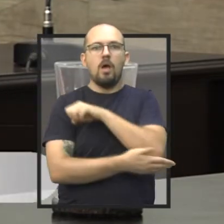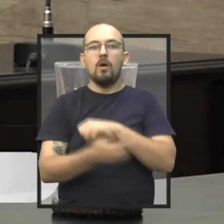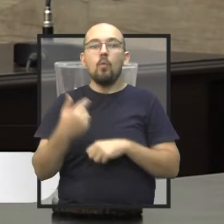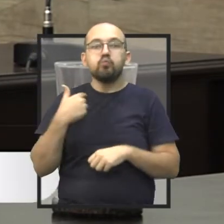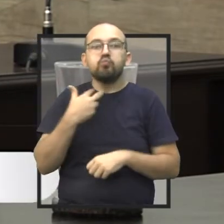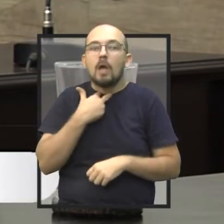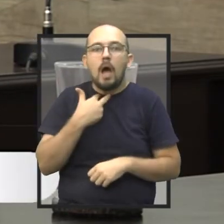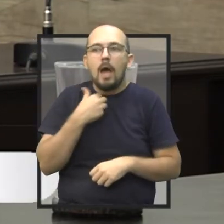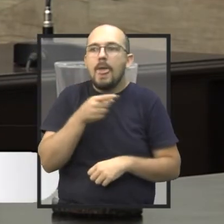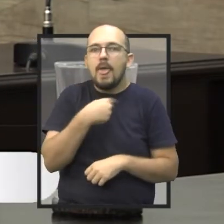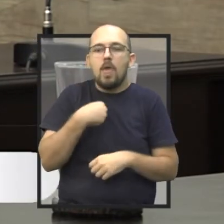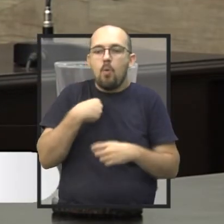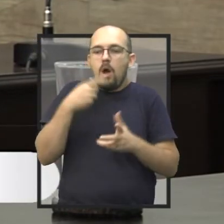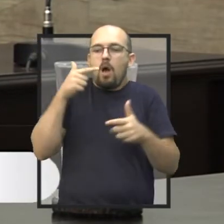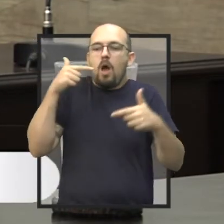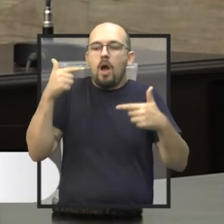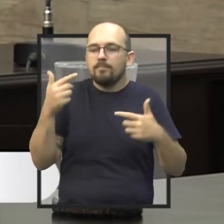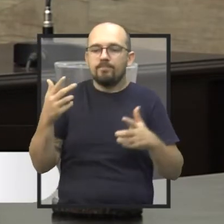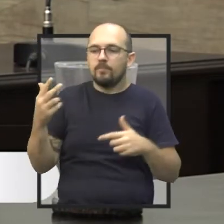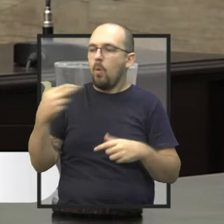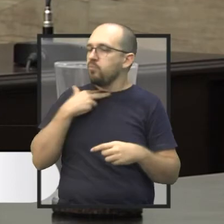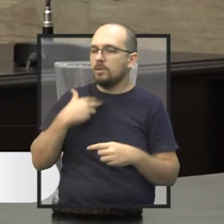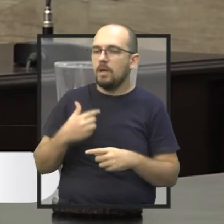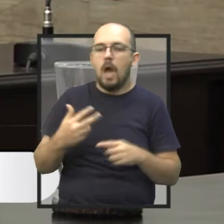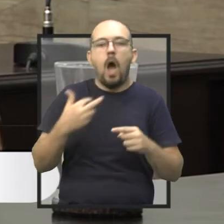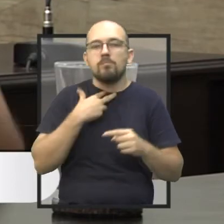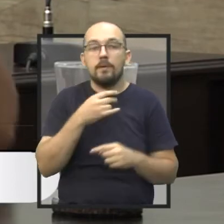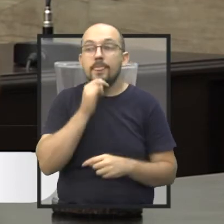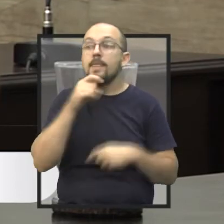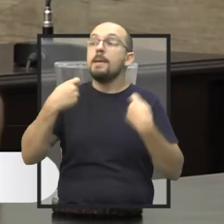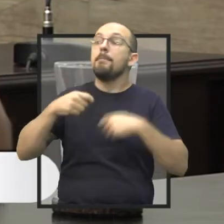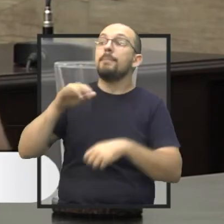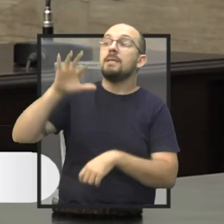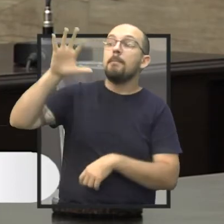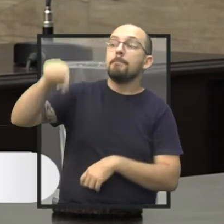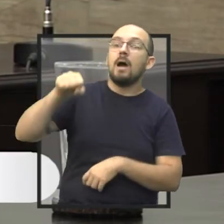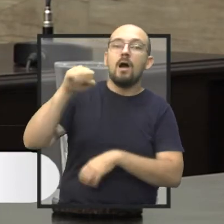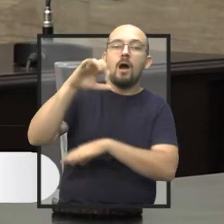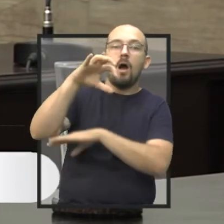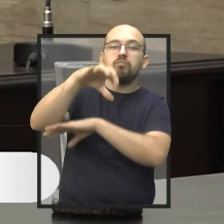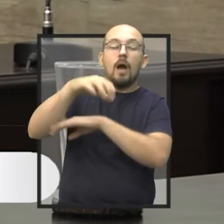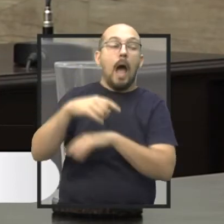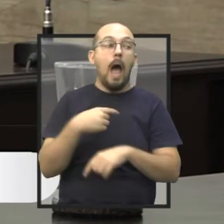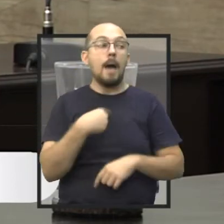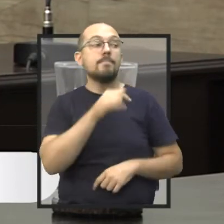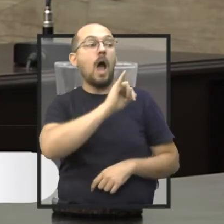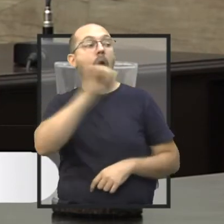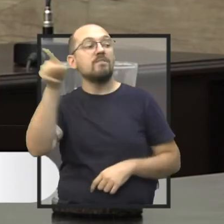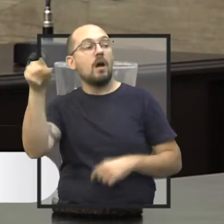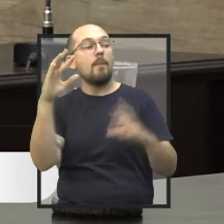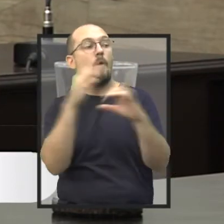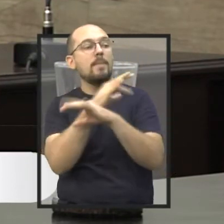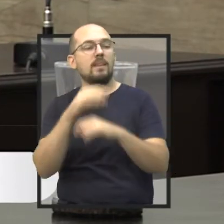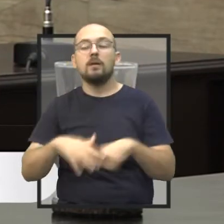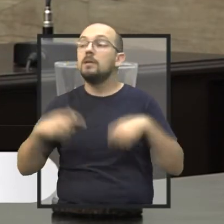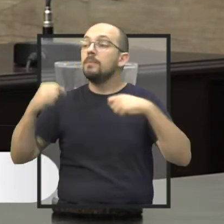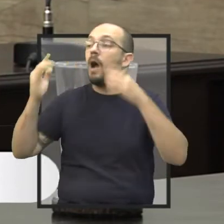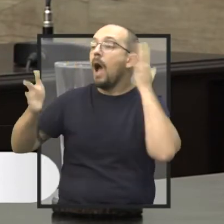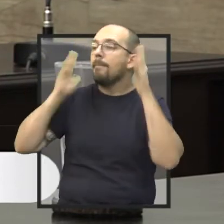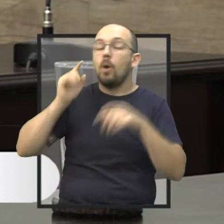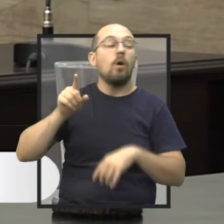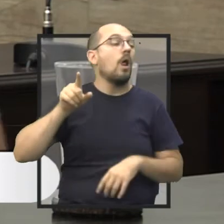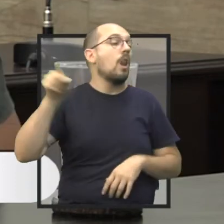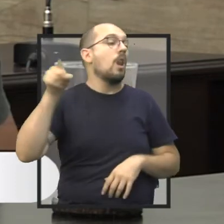todos os mecanismos que ele tinha para poder atuar. Então precisava de uma máquina, pede para mobilidade urbana. Eu preciso do caminhão, o caminhão está